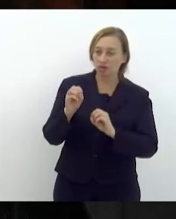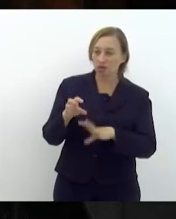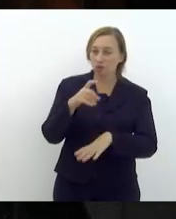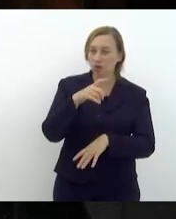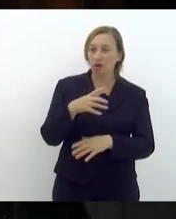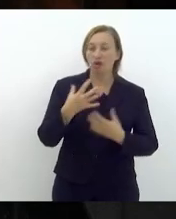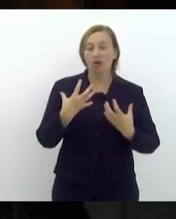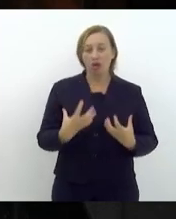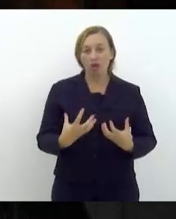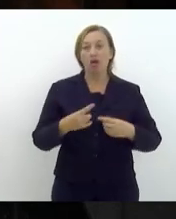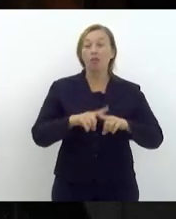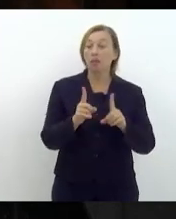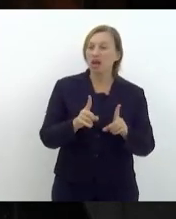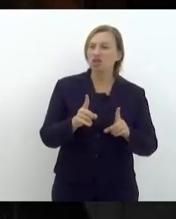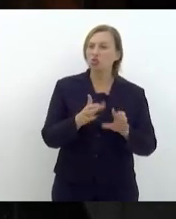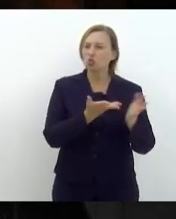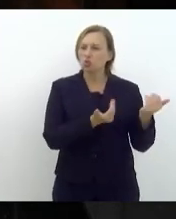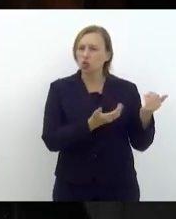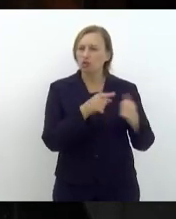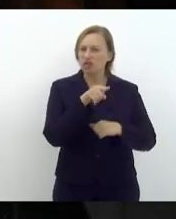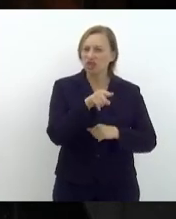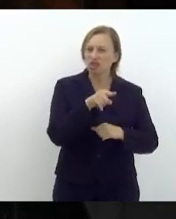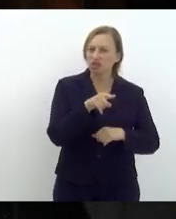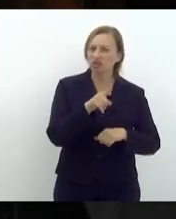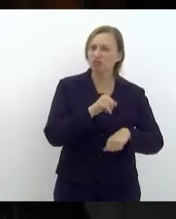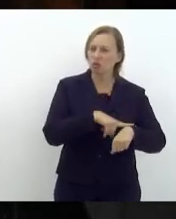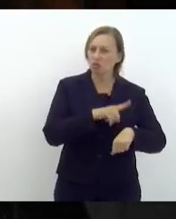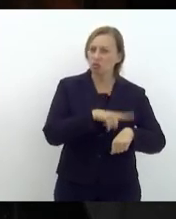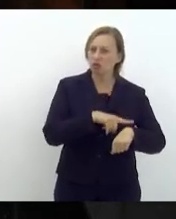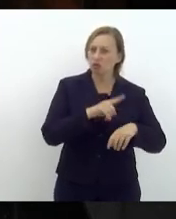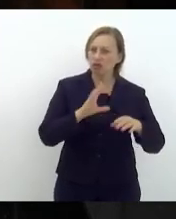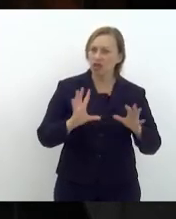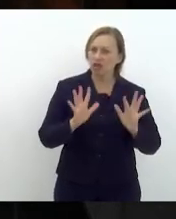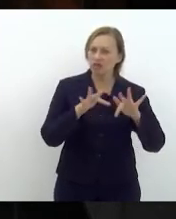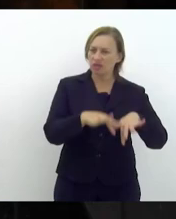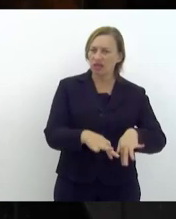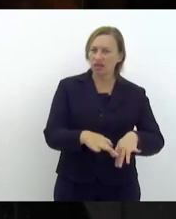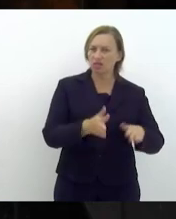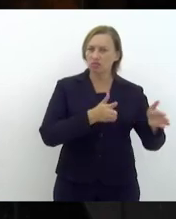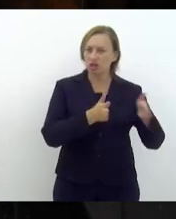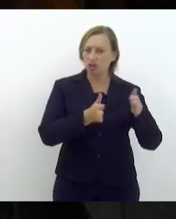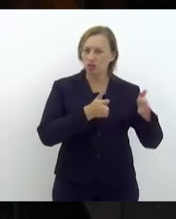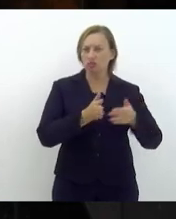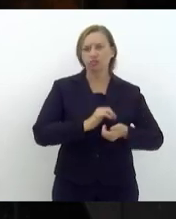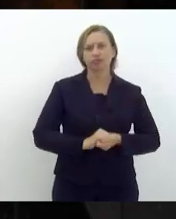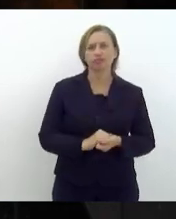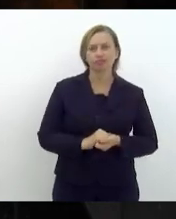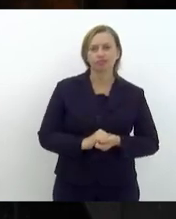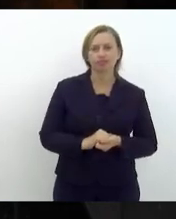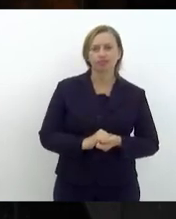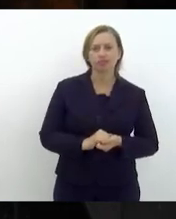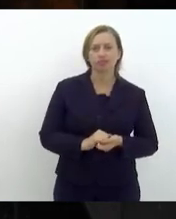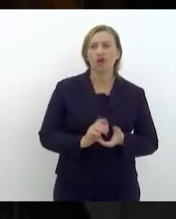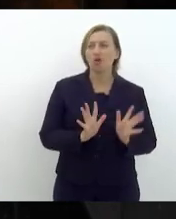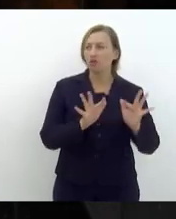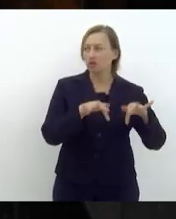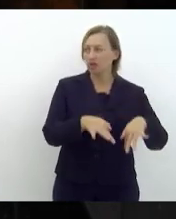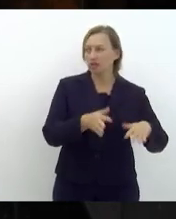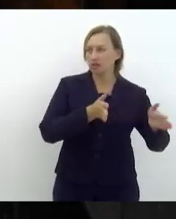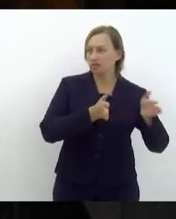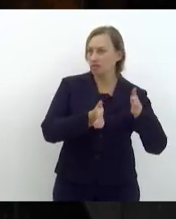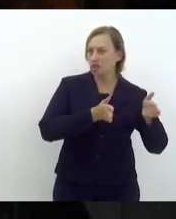incansável mas o jovem ali em determinado momento ele conclui uma etapa e ao concluir essa